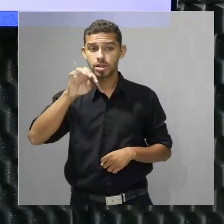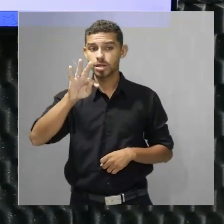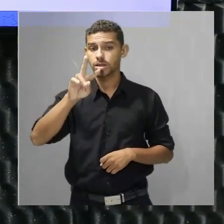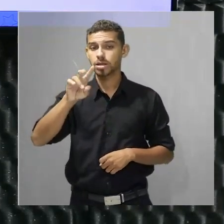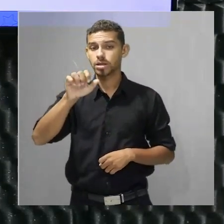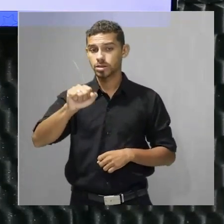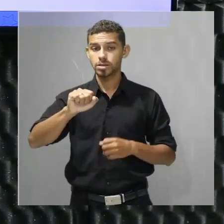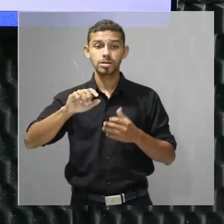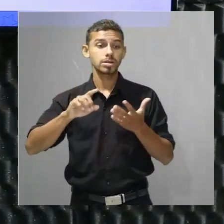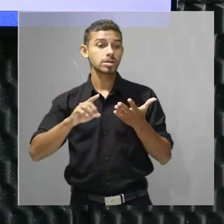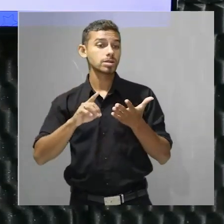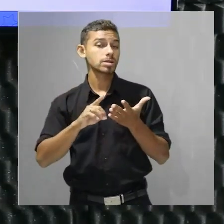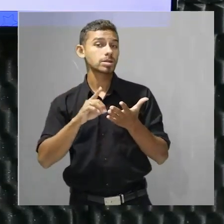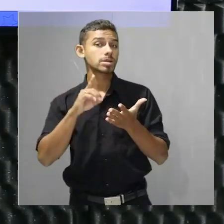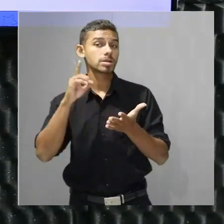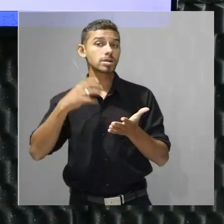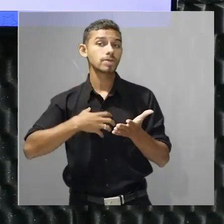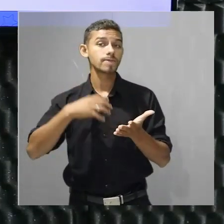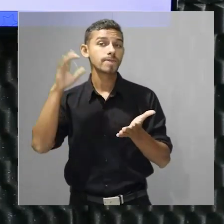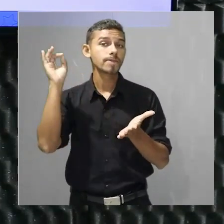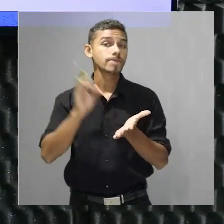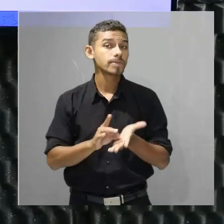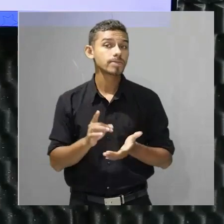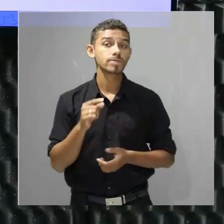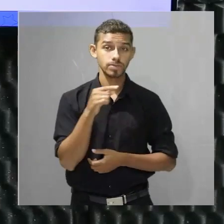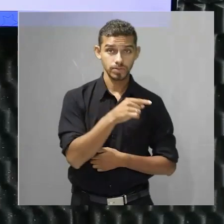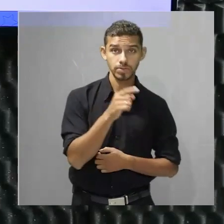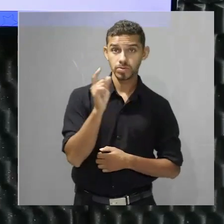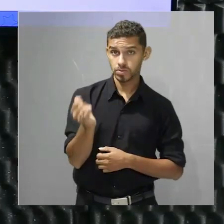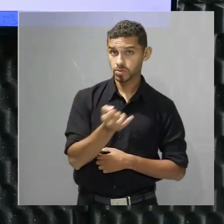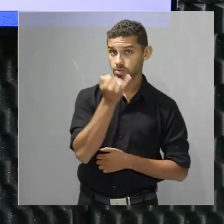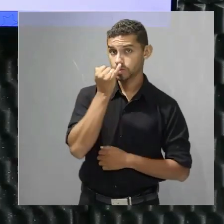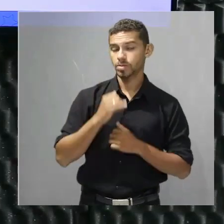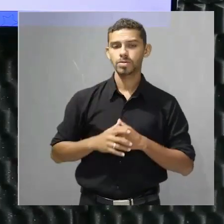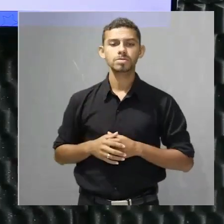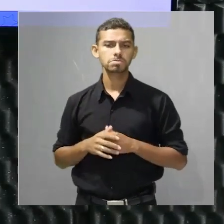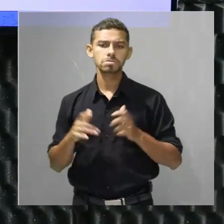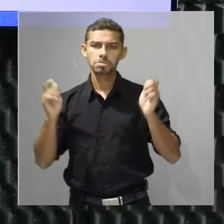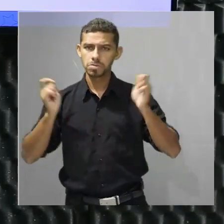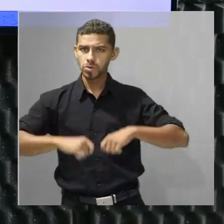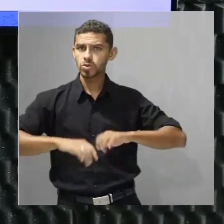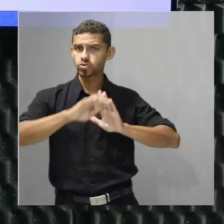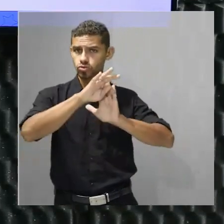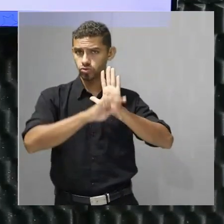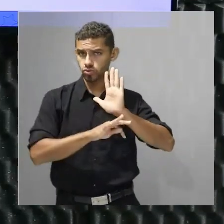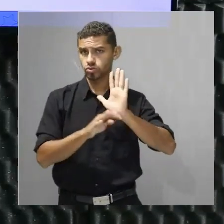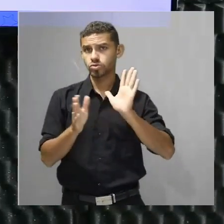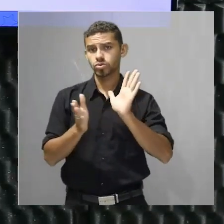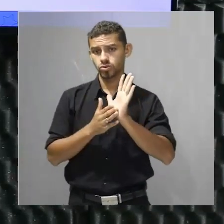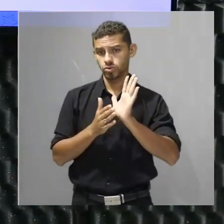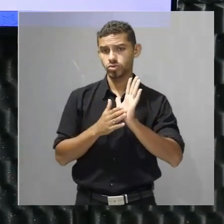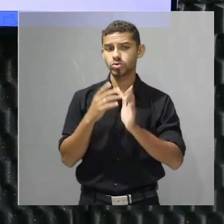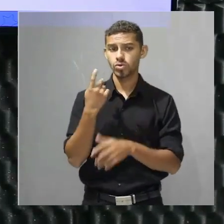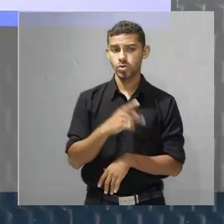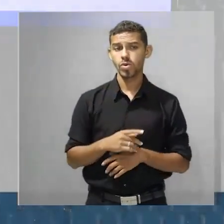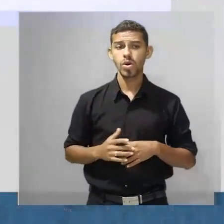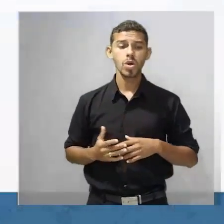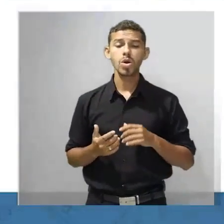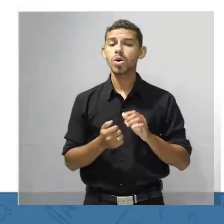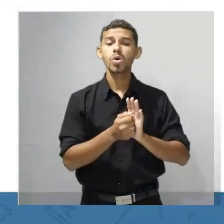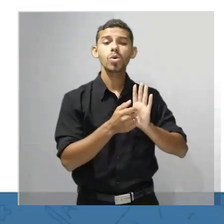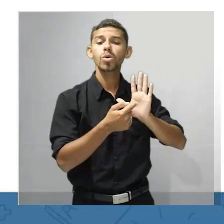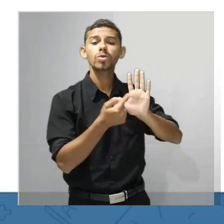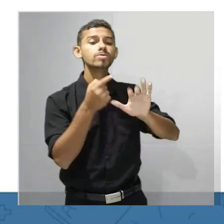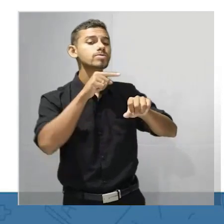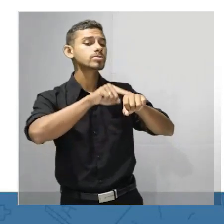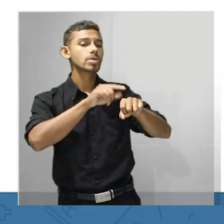usar a linguagem conotativa na minha redação vamos ver então ele pode produzir um texto com figuras de linguagem quais figuras